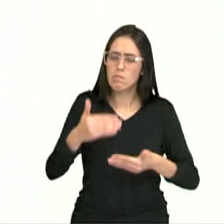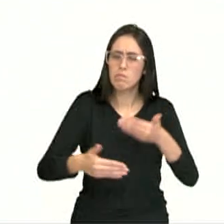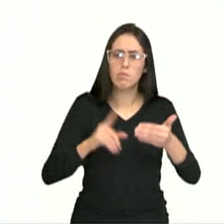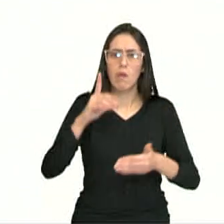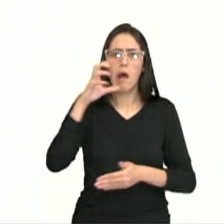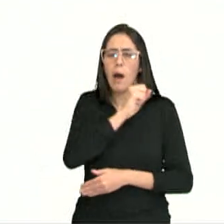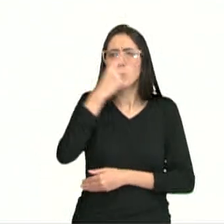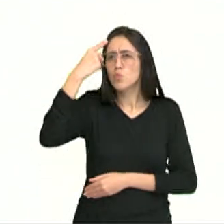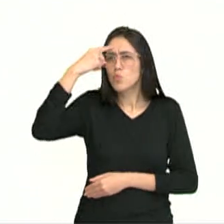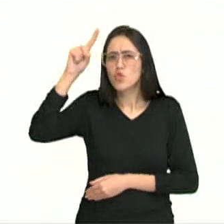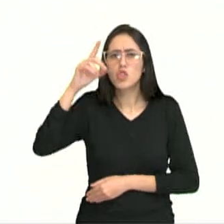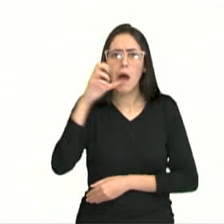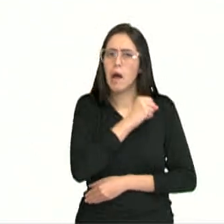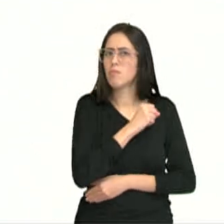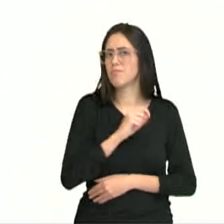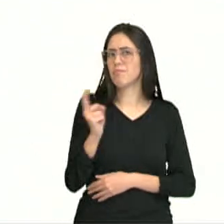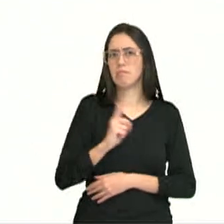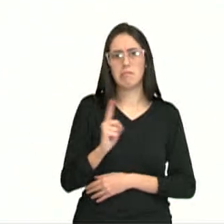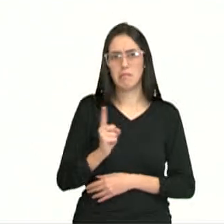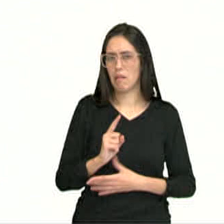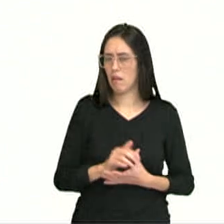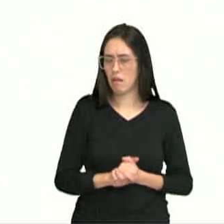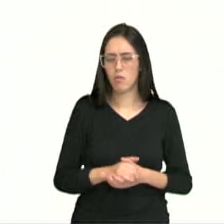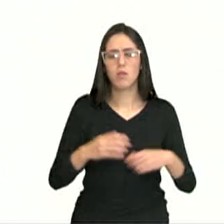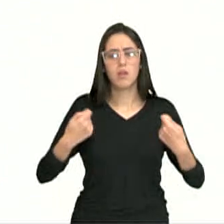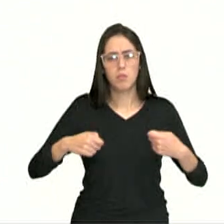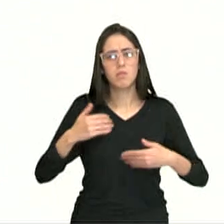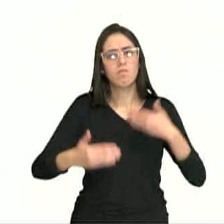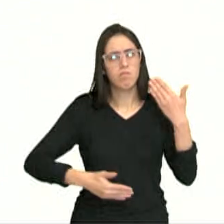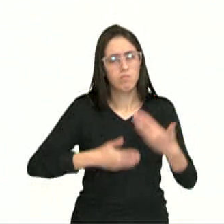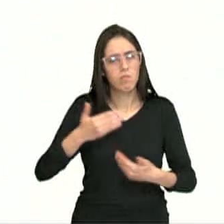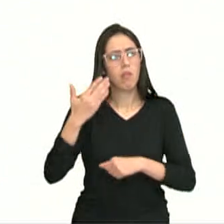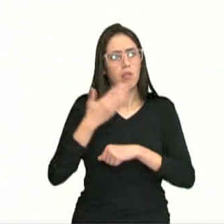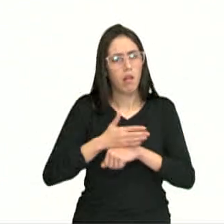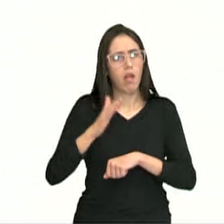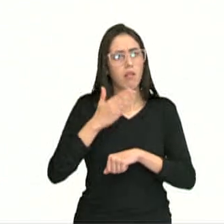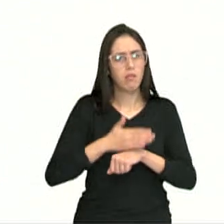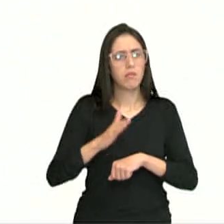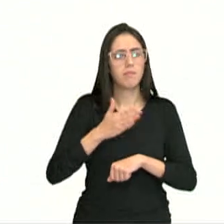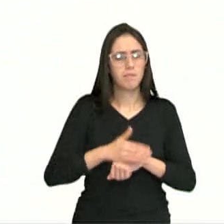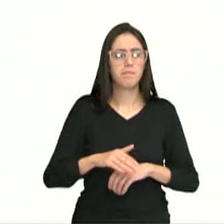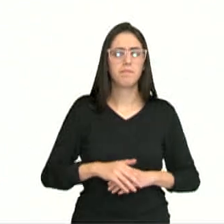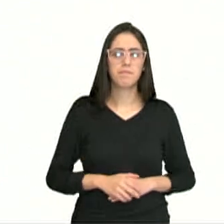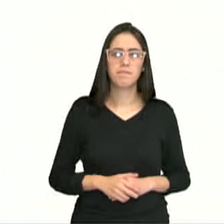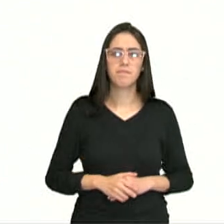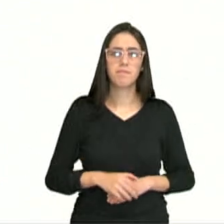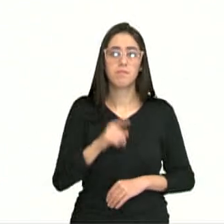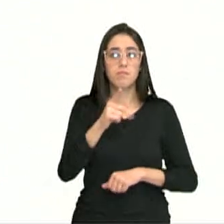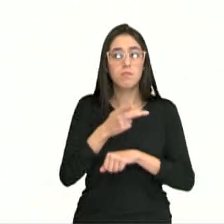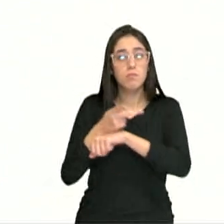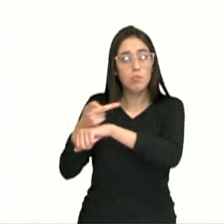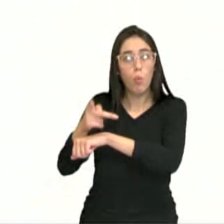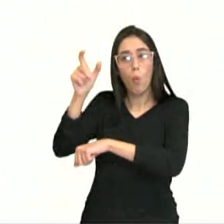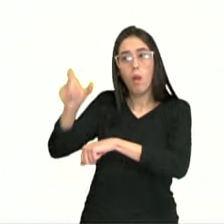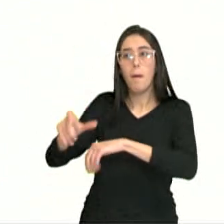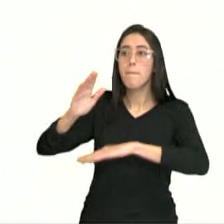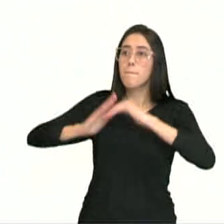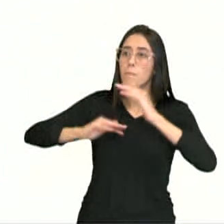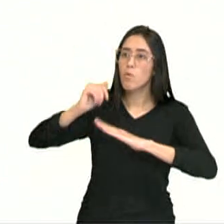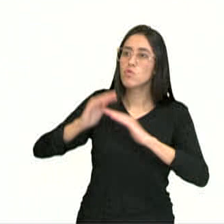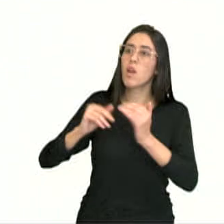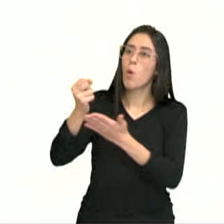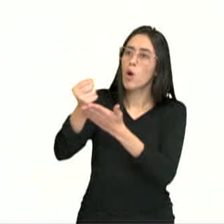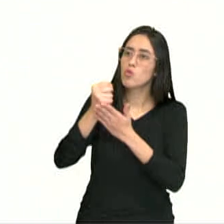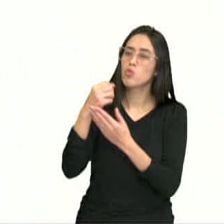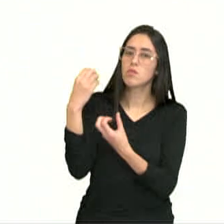que vocês vão conseguir realizar essas lesões. Precisa sempre de muito treinamento. Procure sempre ajuda de profissionais para a sua